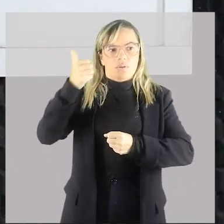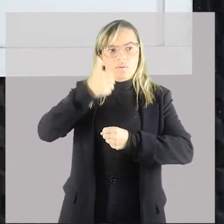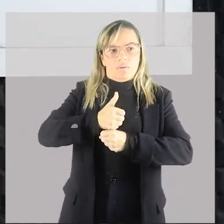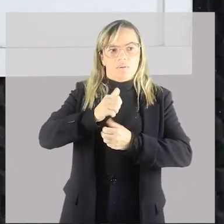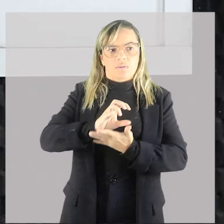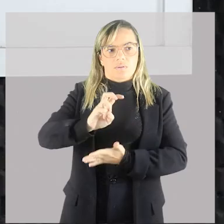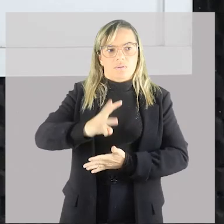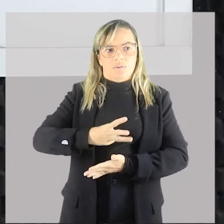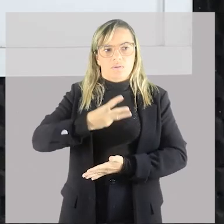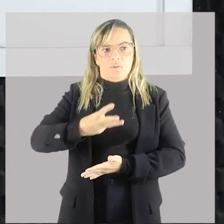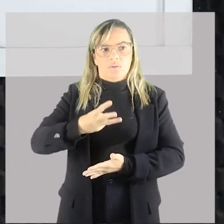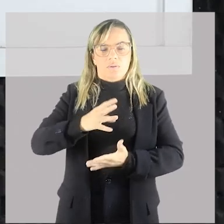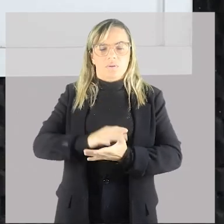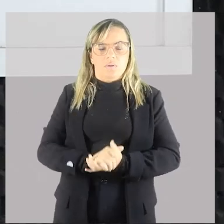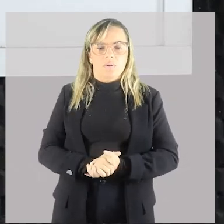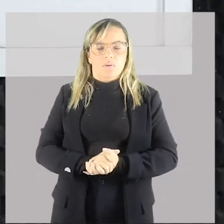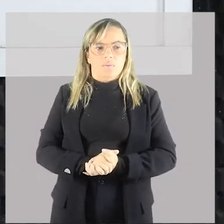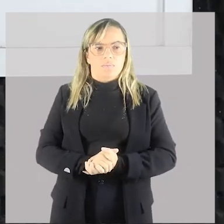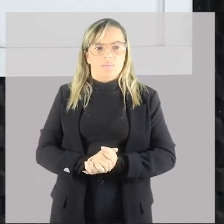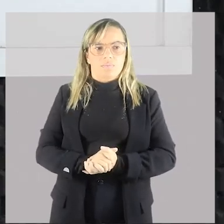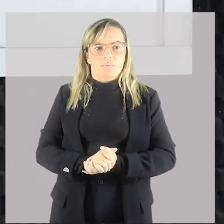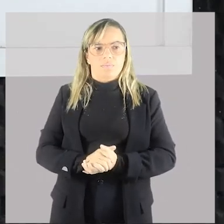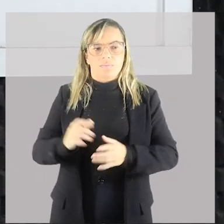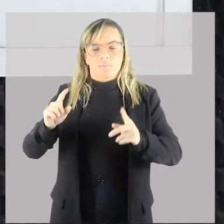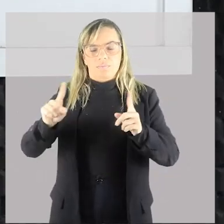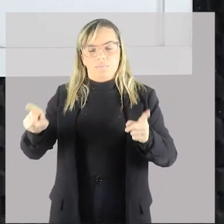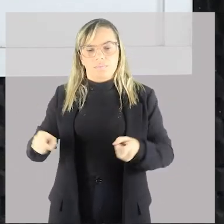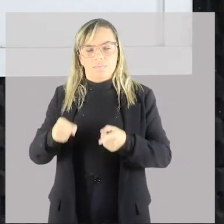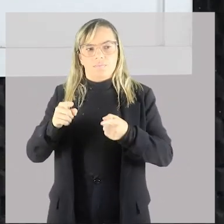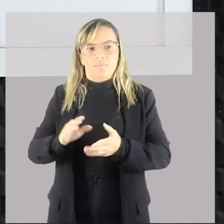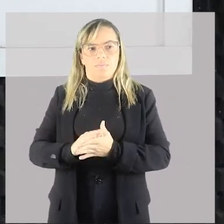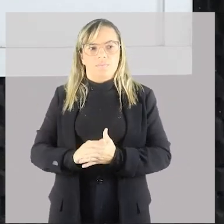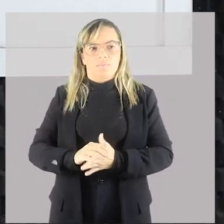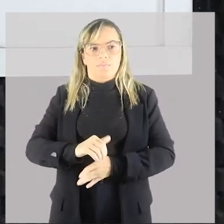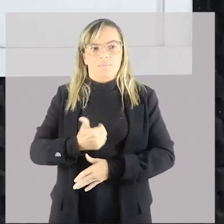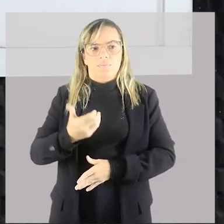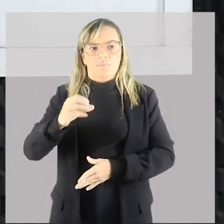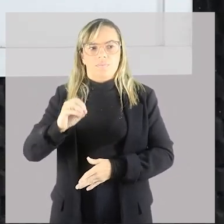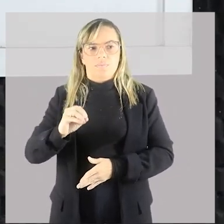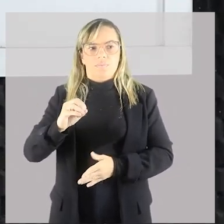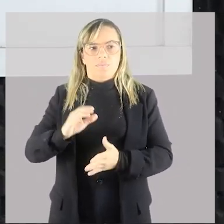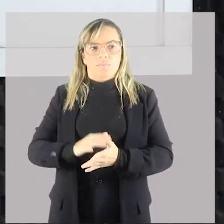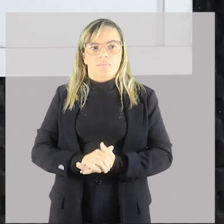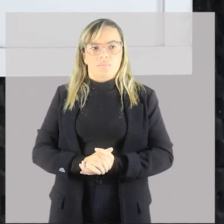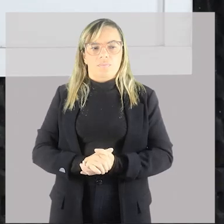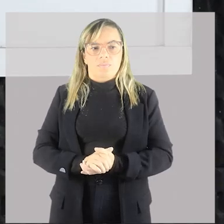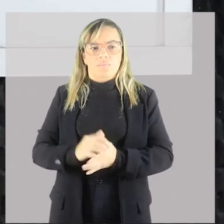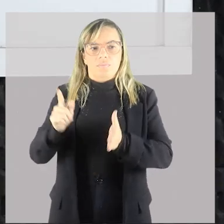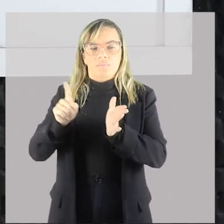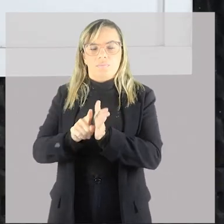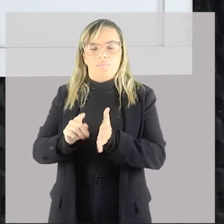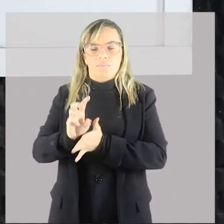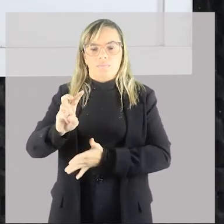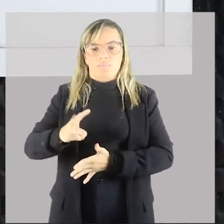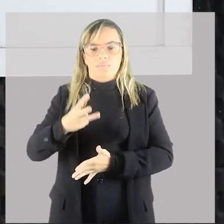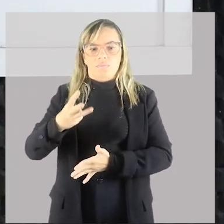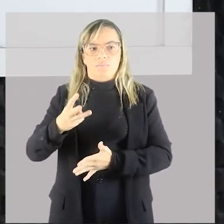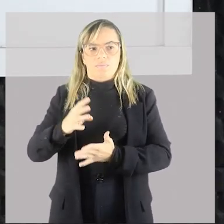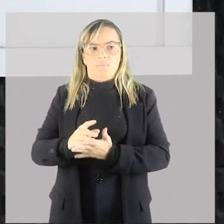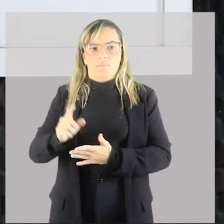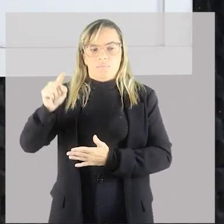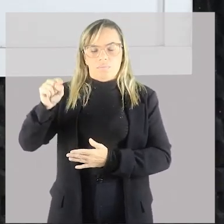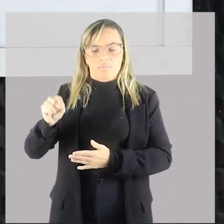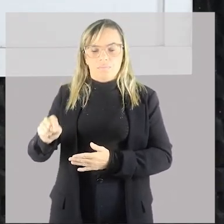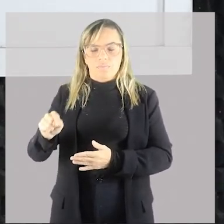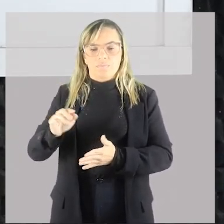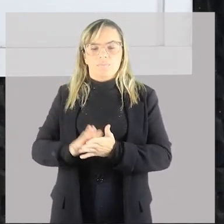3 fatorial, que multiplica 10 menos 3